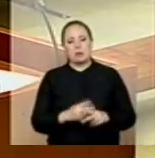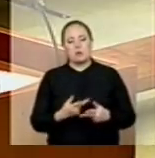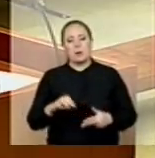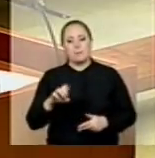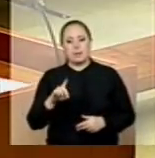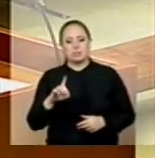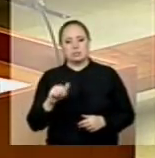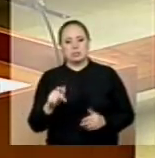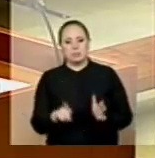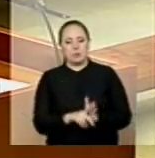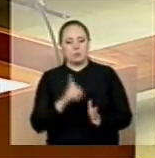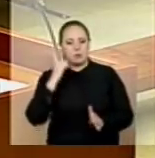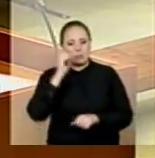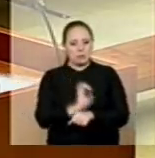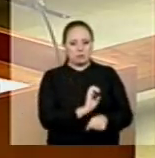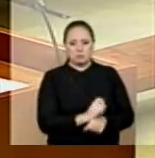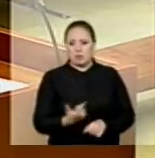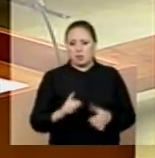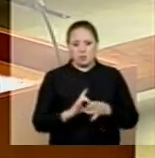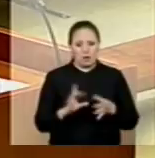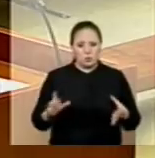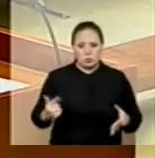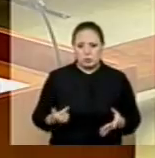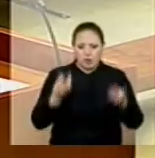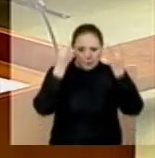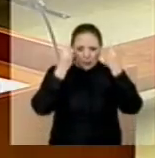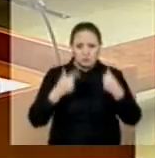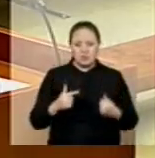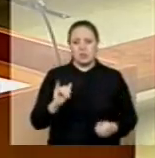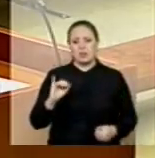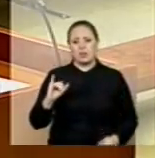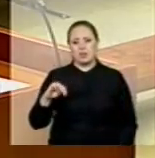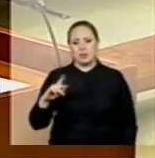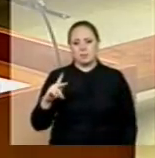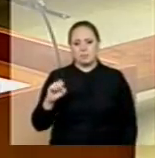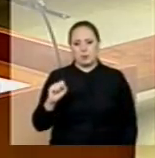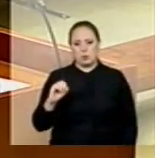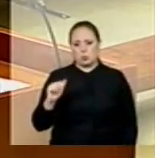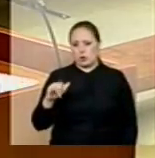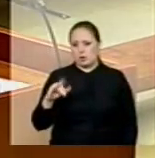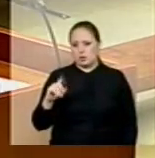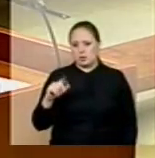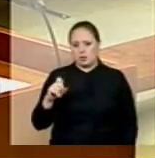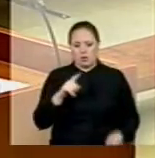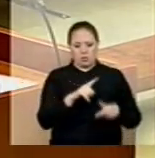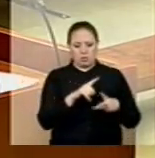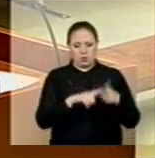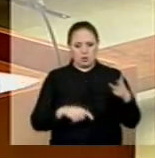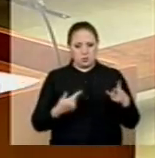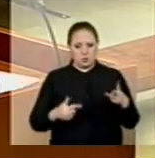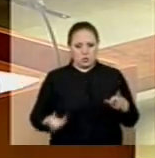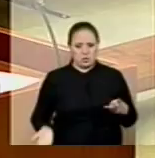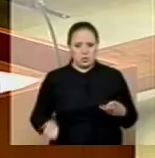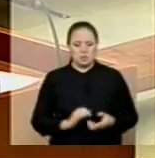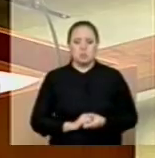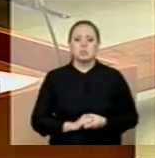estaduais, elas não têm autonomia, elas não têm abstração nem pessoalidade. Muito pelo contrário. Elas não são atos normativos no